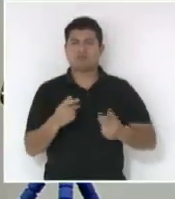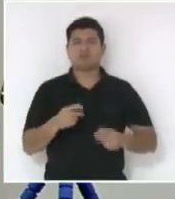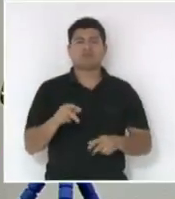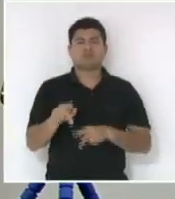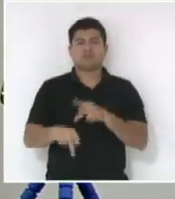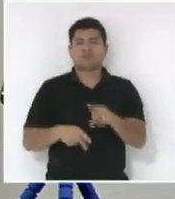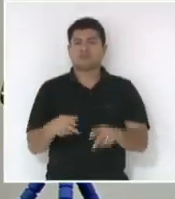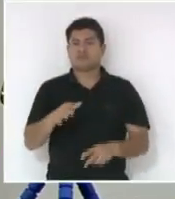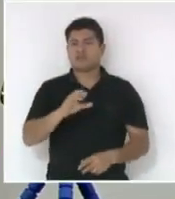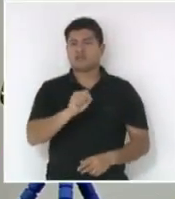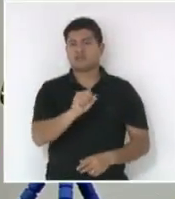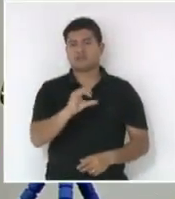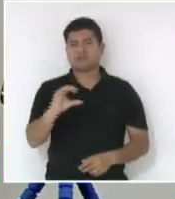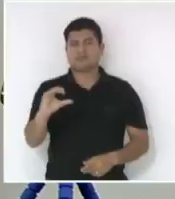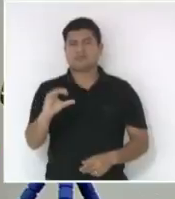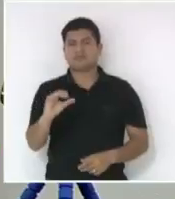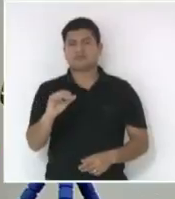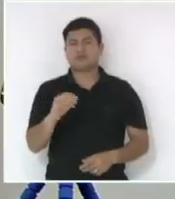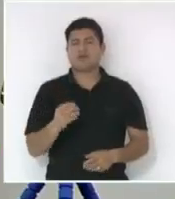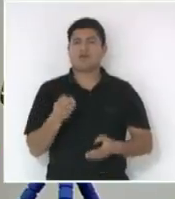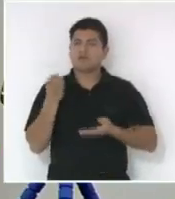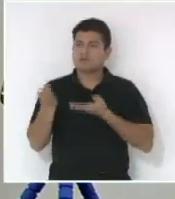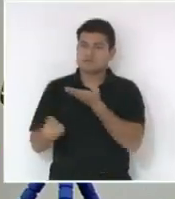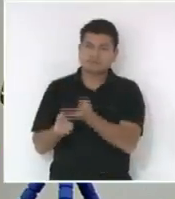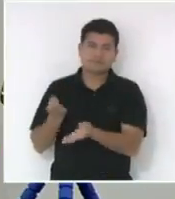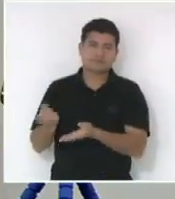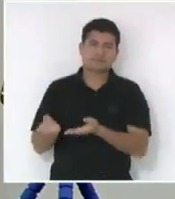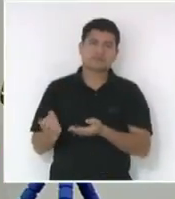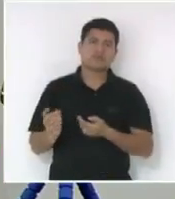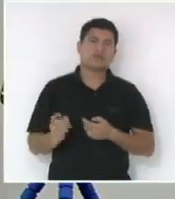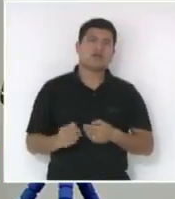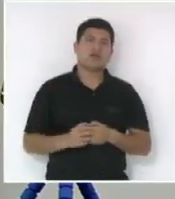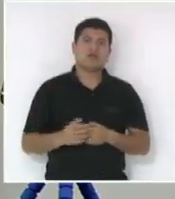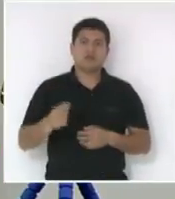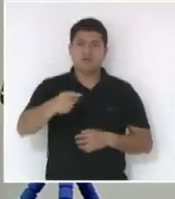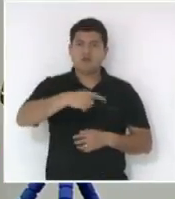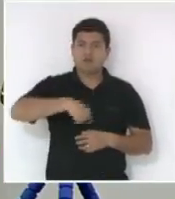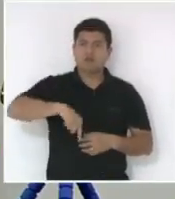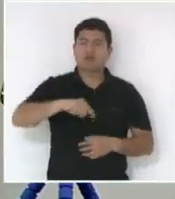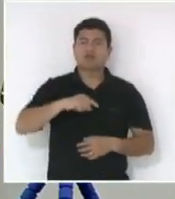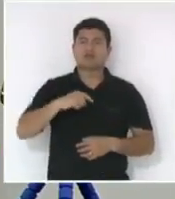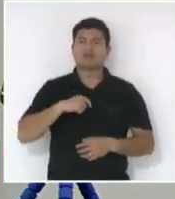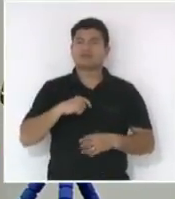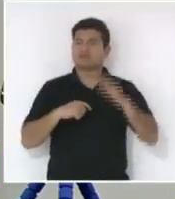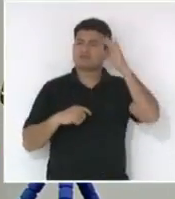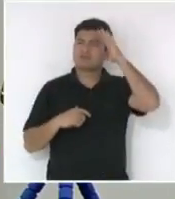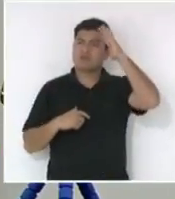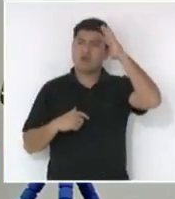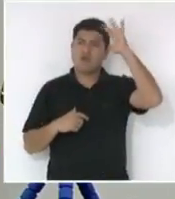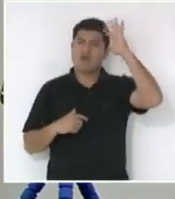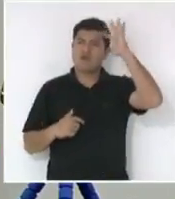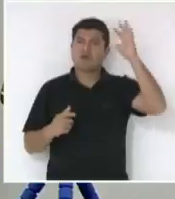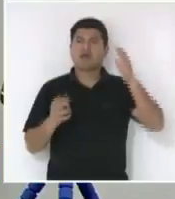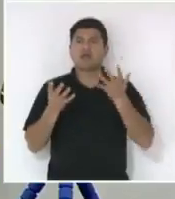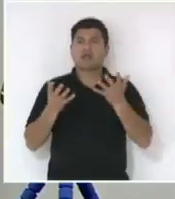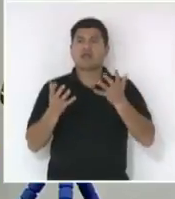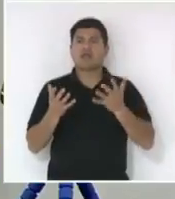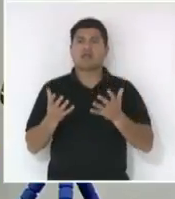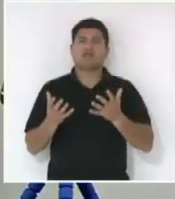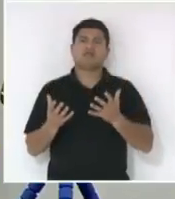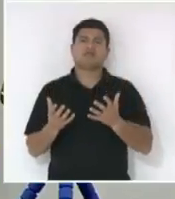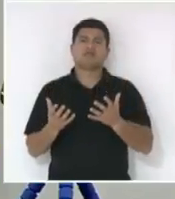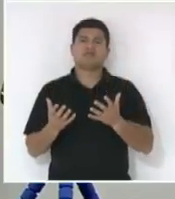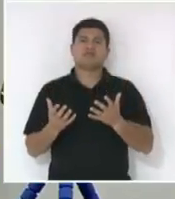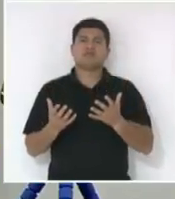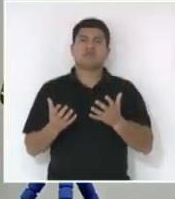catarinenses. O tratamento que nós sonhamos em ter lá fora,